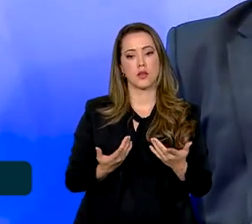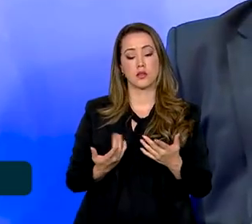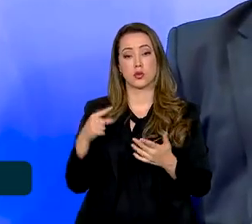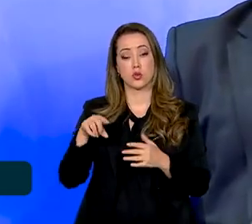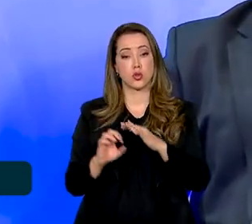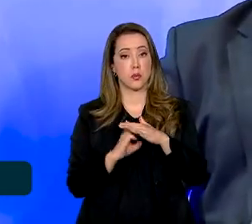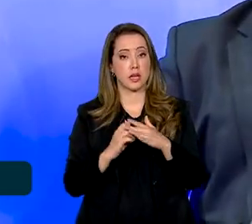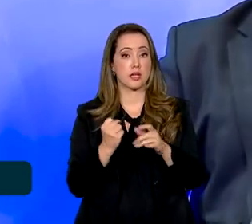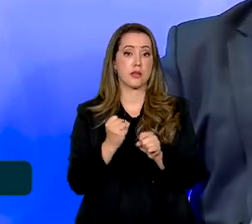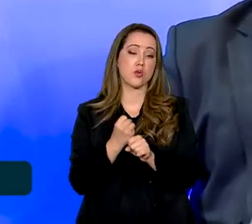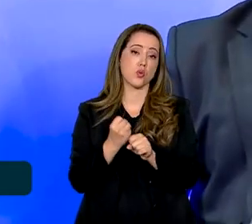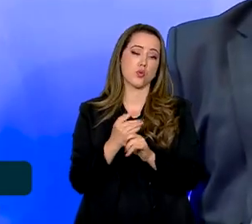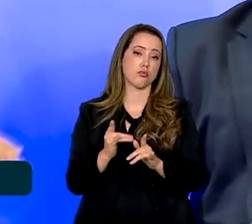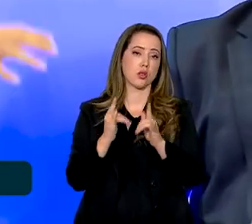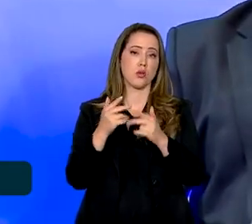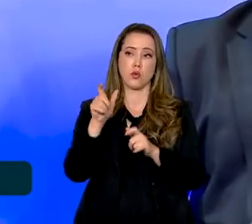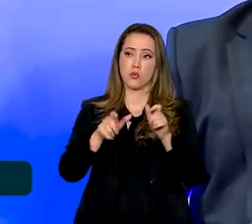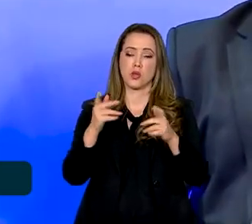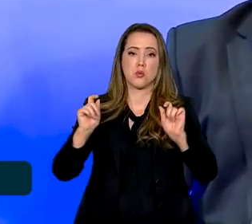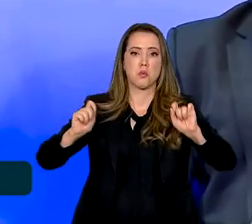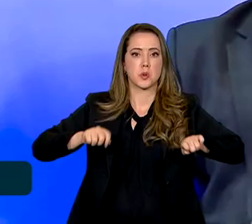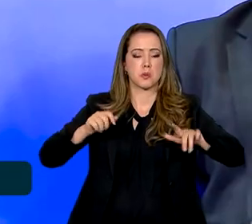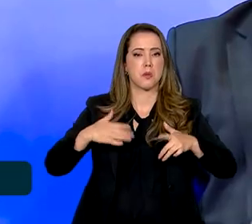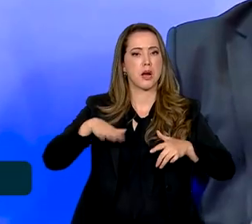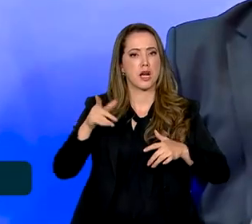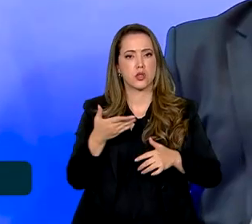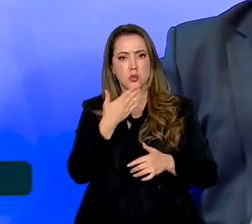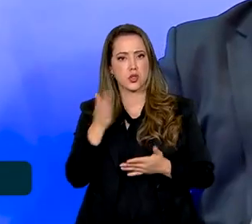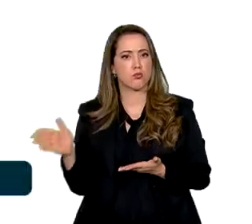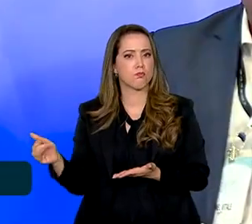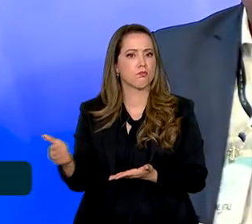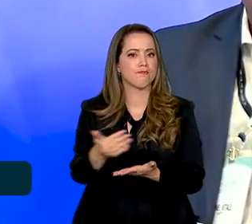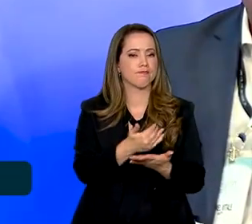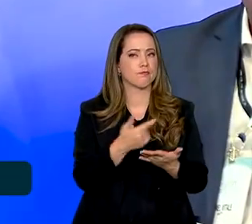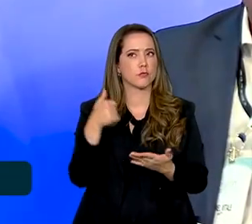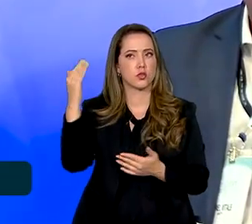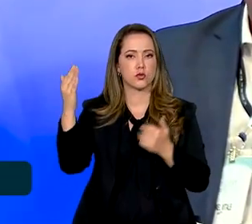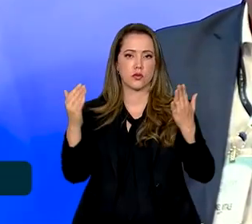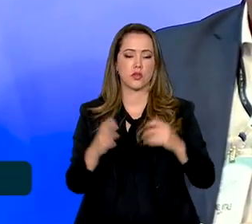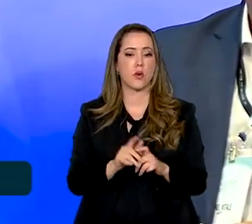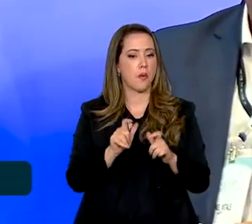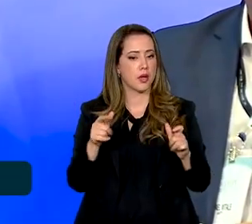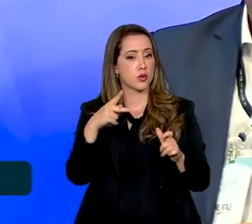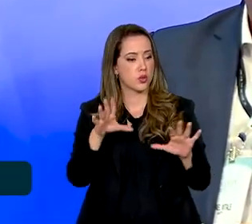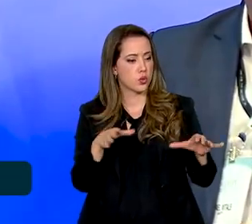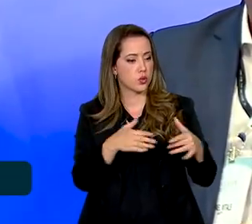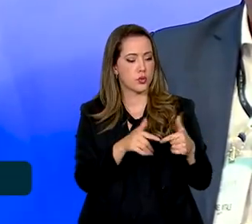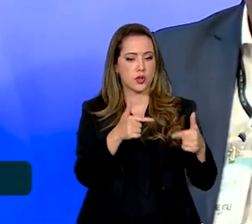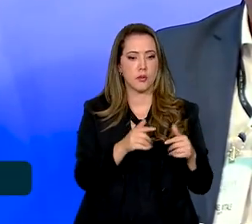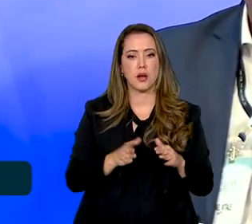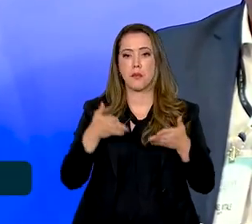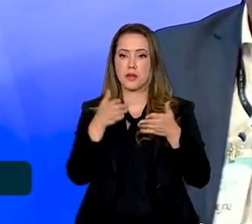com agentes de mercado que tem mais capacidade de captar recurso internacional. Aumente as suas equipes, participem